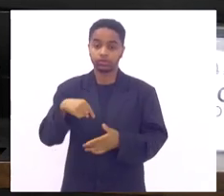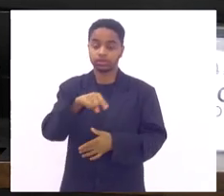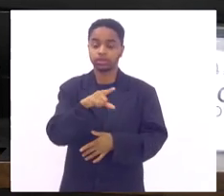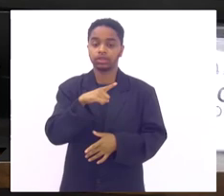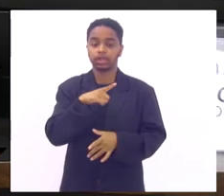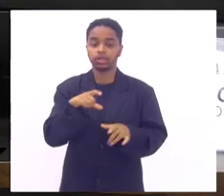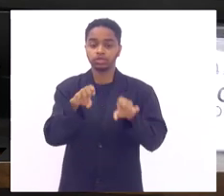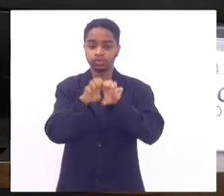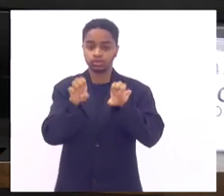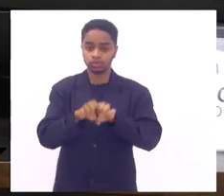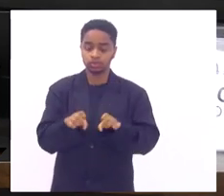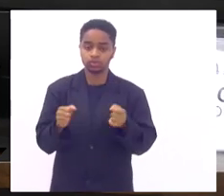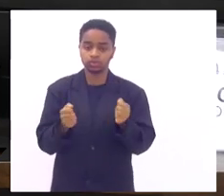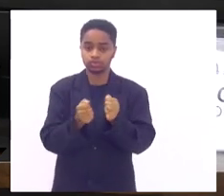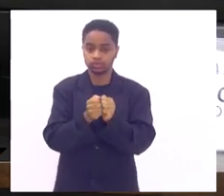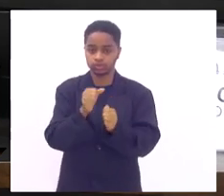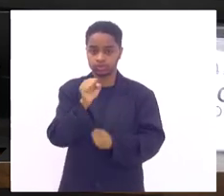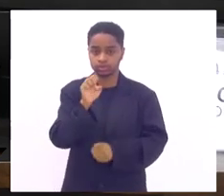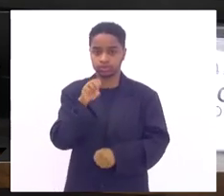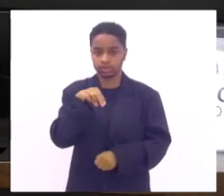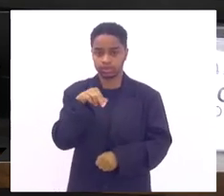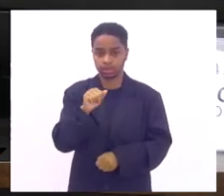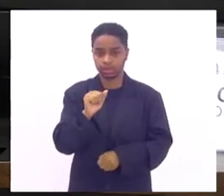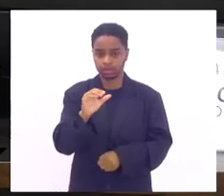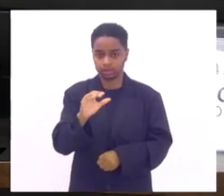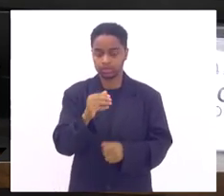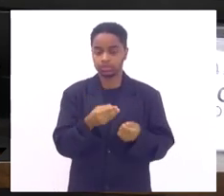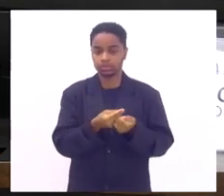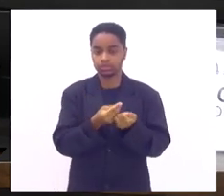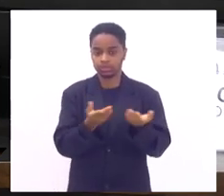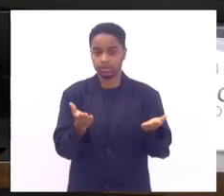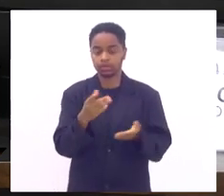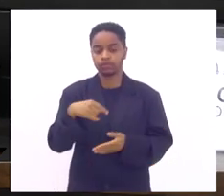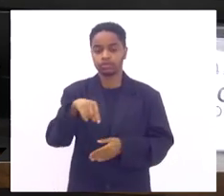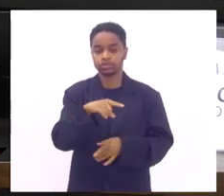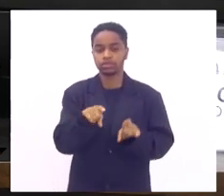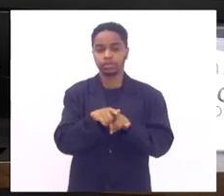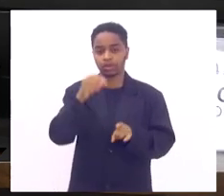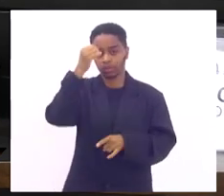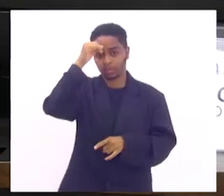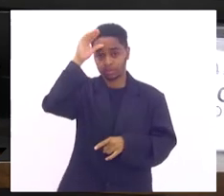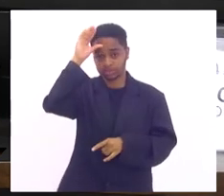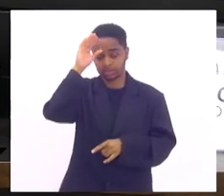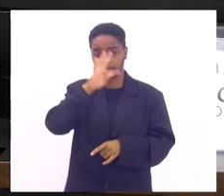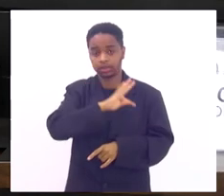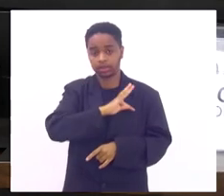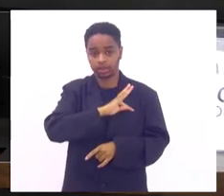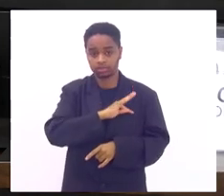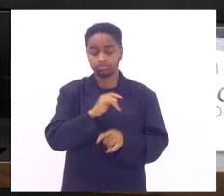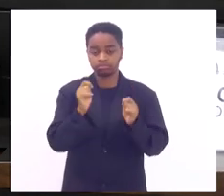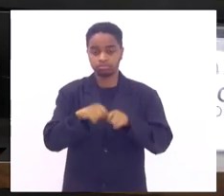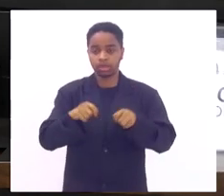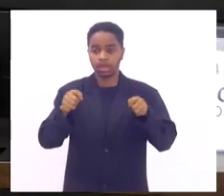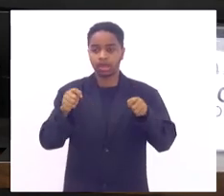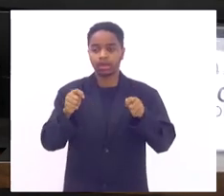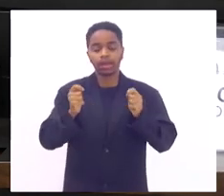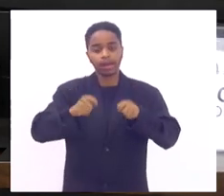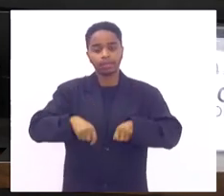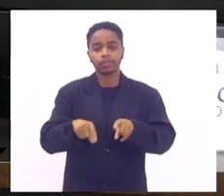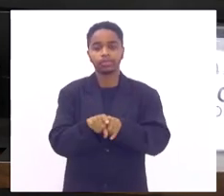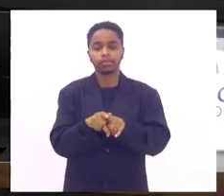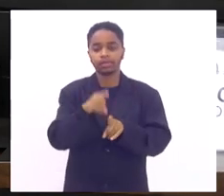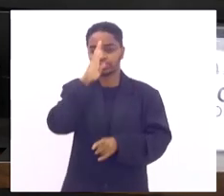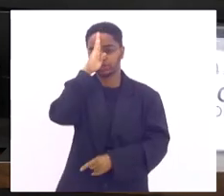do SENAC ofertada a vocês, o conhecimento técnico que o SENAC tem de capacitação,